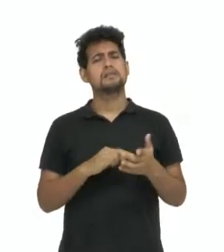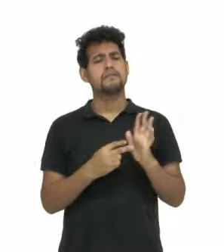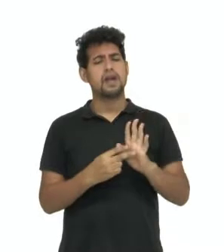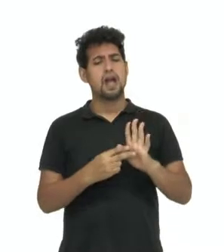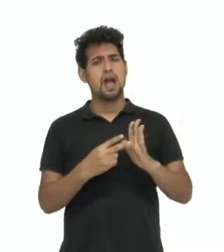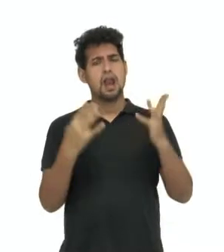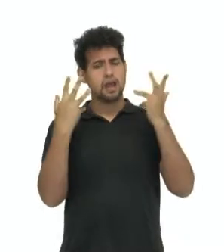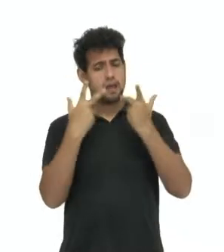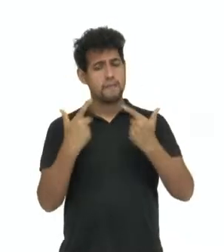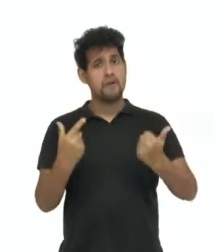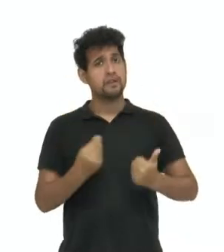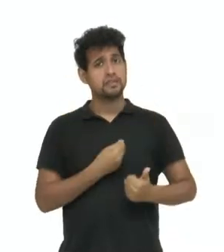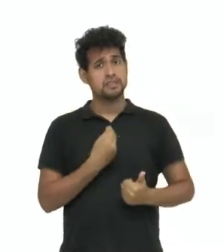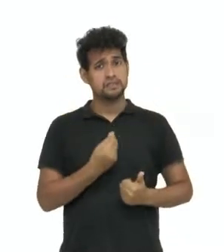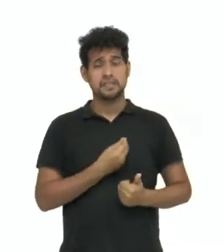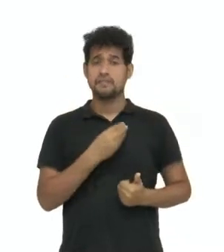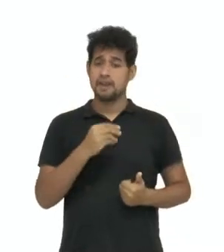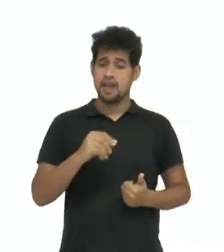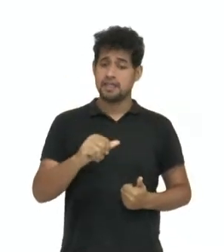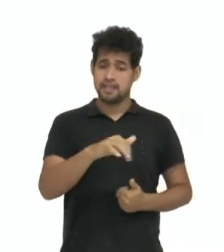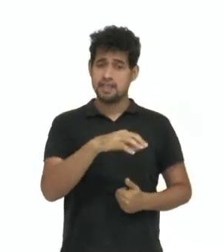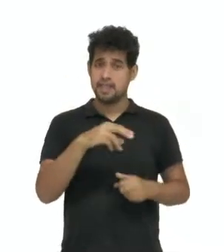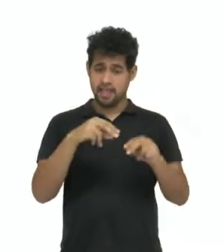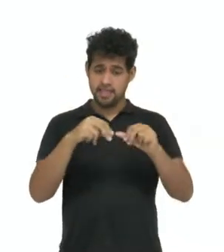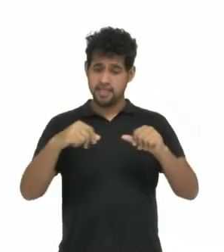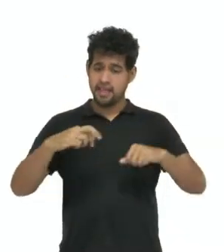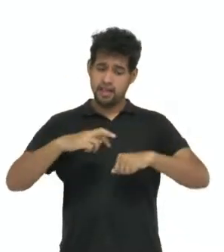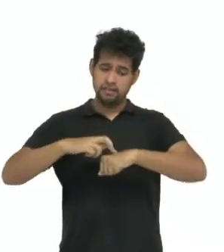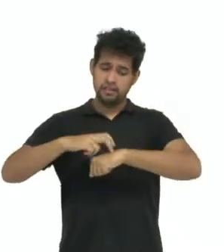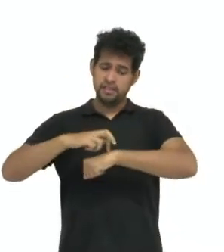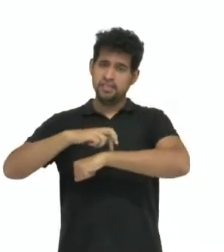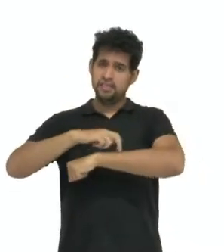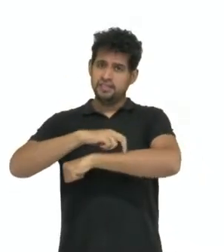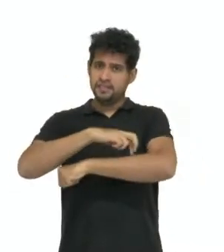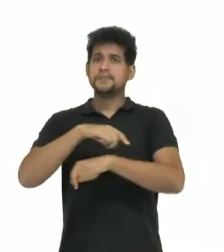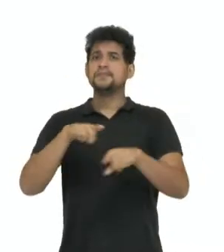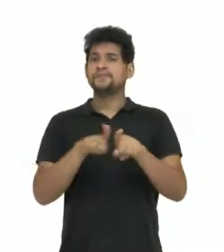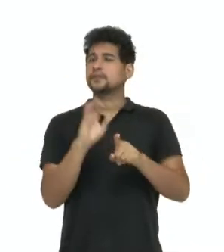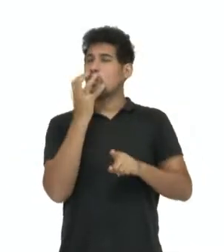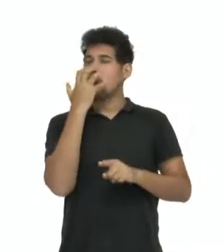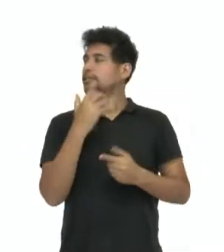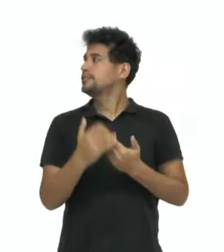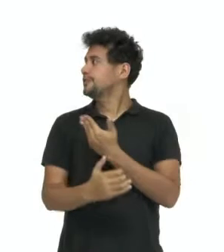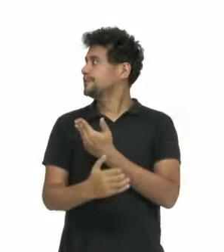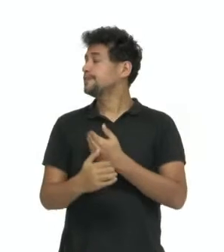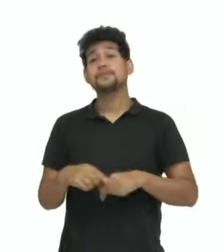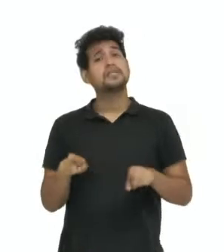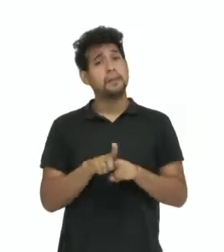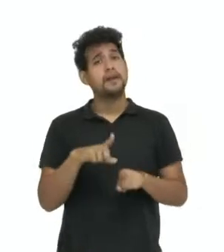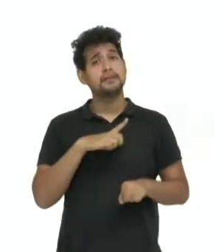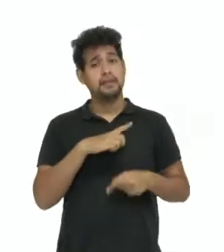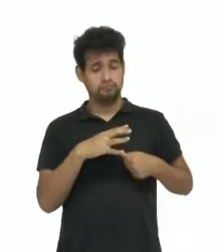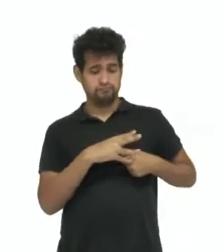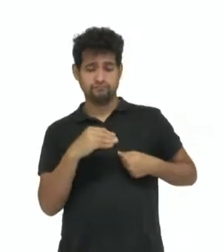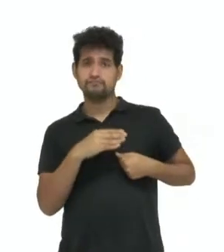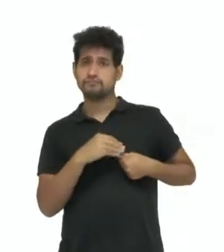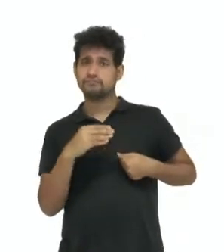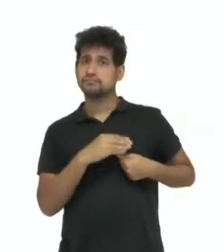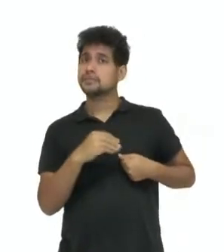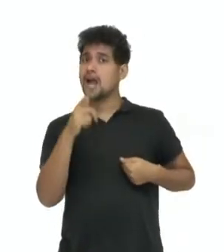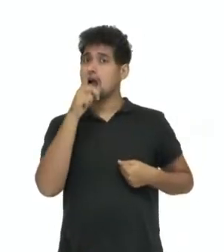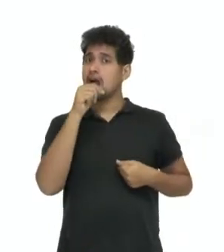animais terrestres. Temos aqui a imagem de um cachorro, né? São animais aquáticos, aqui